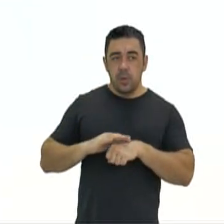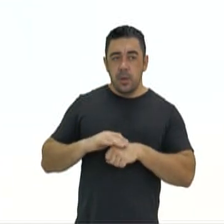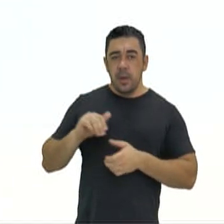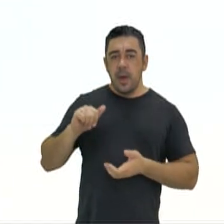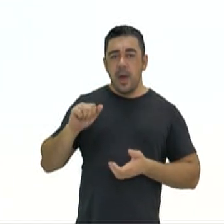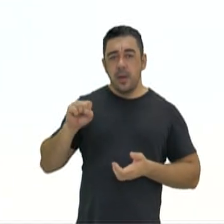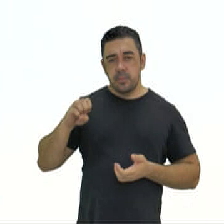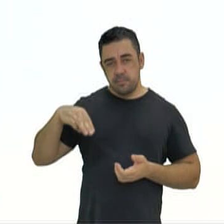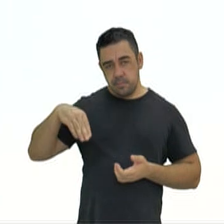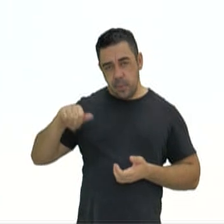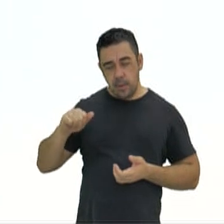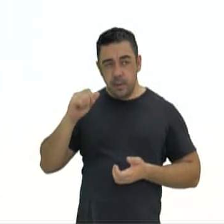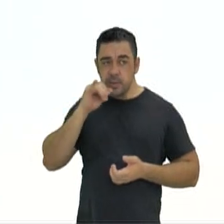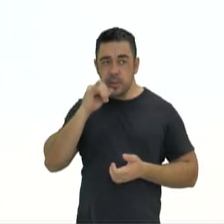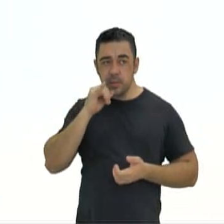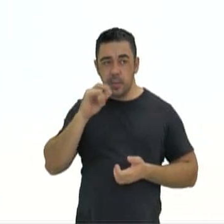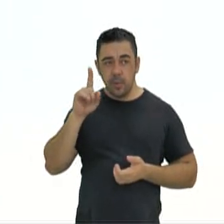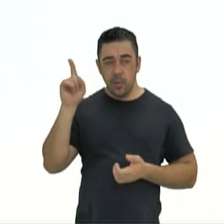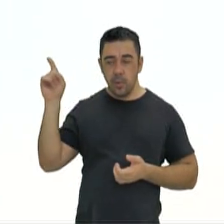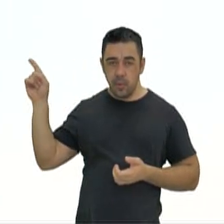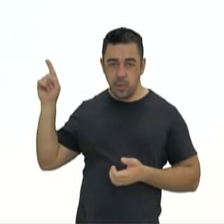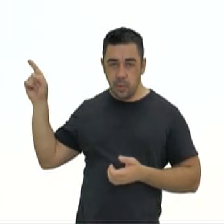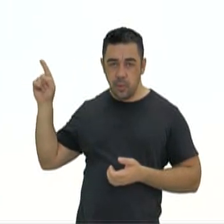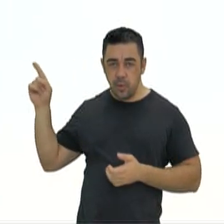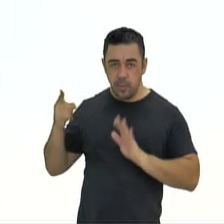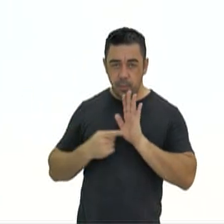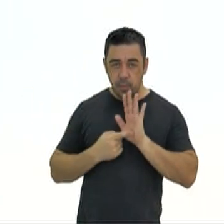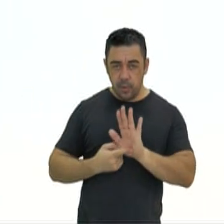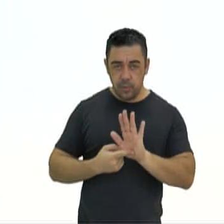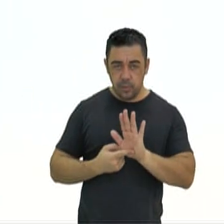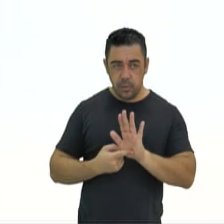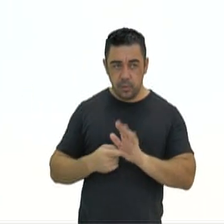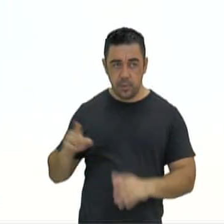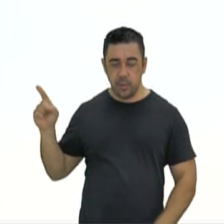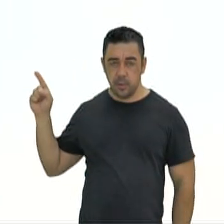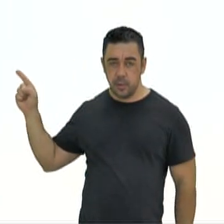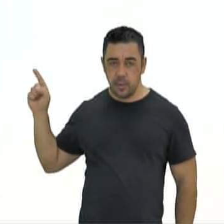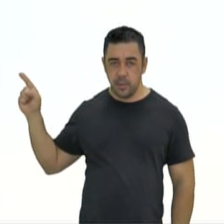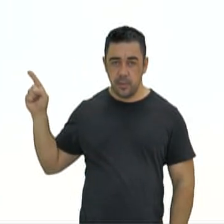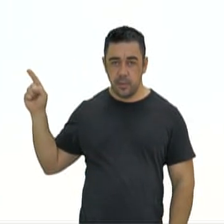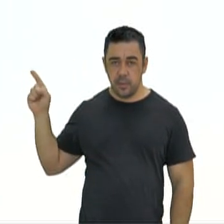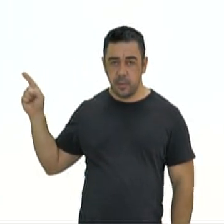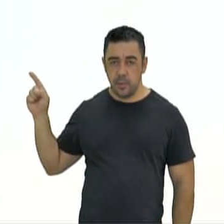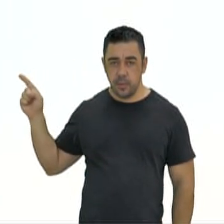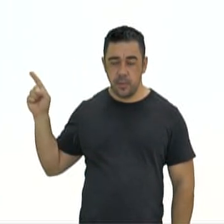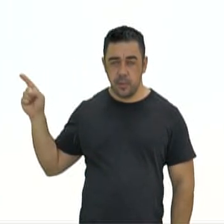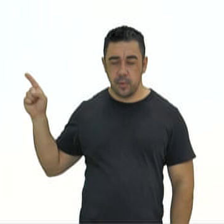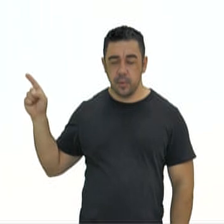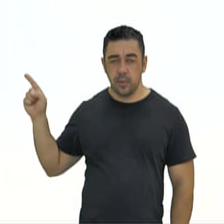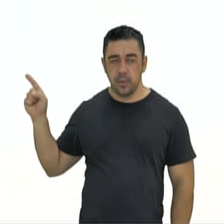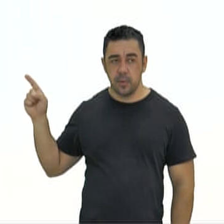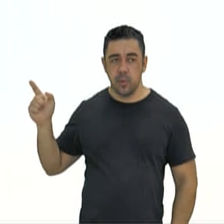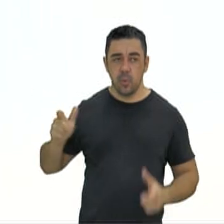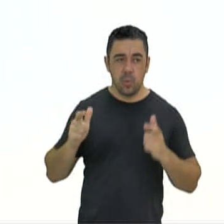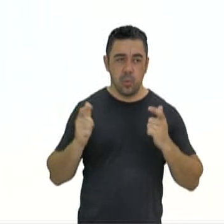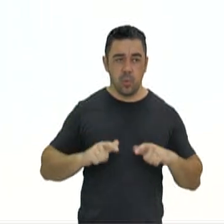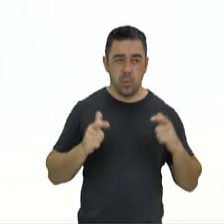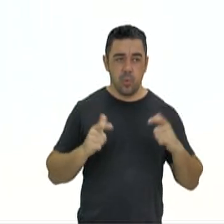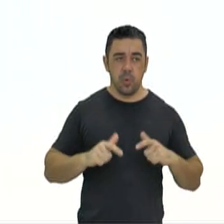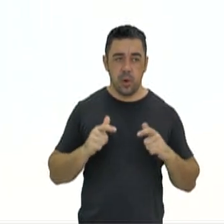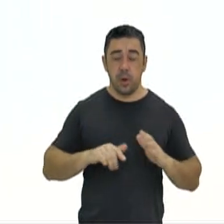se a pessoa faz o exercício físico, conforme o GIF, aqui do lado esquerdo, superior esquerdo, num ambiente